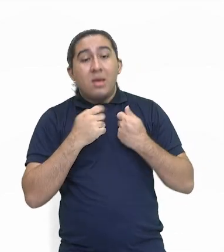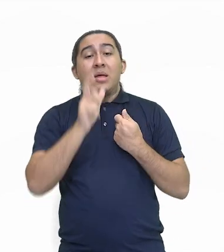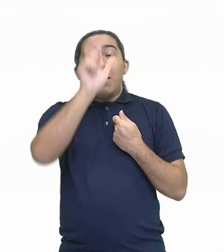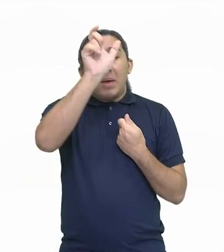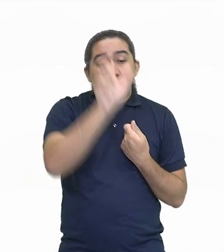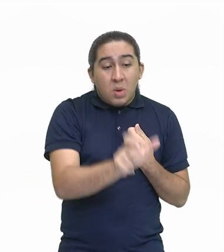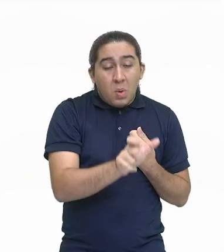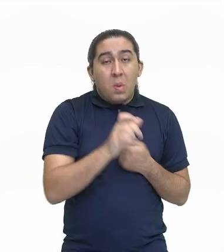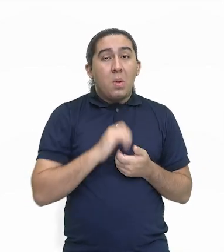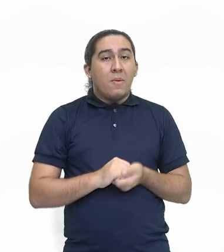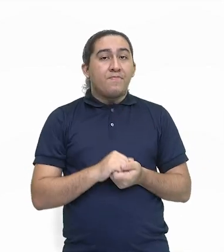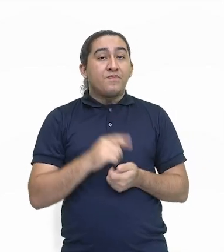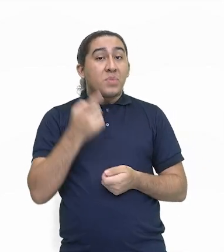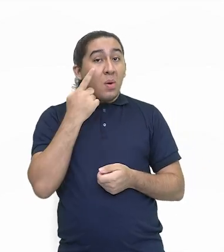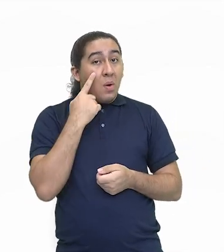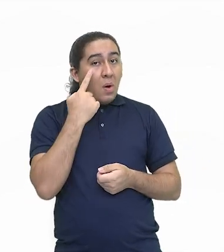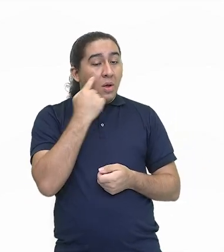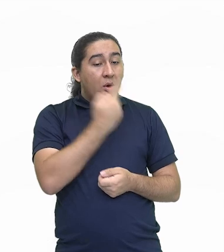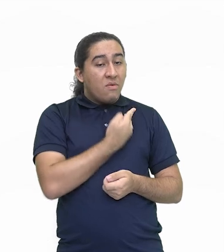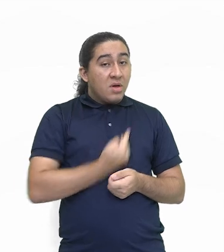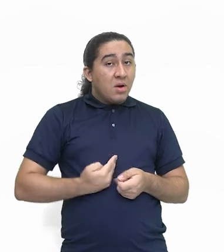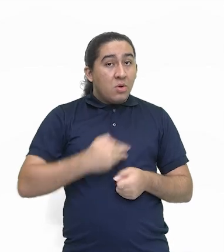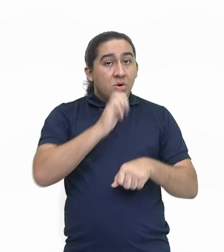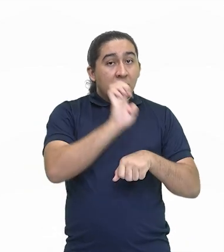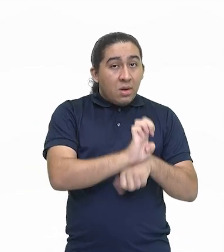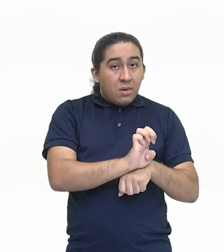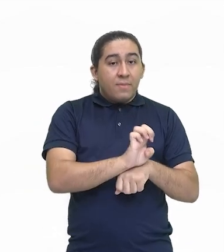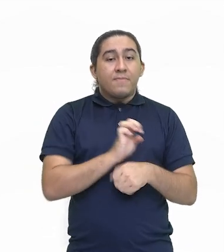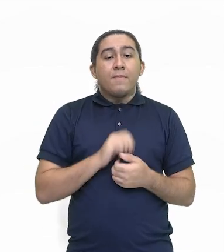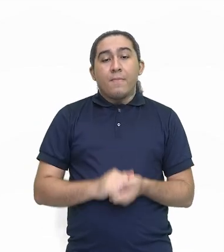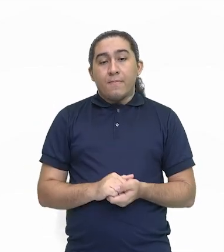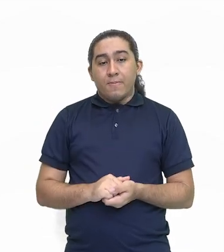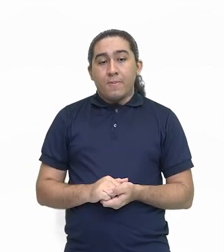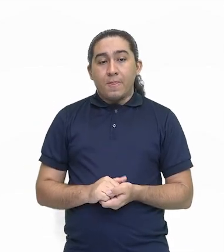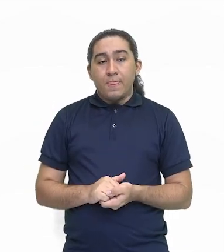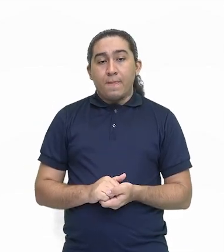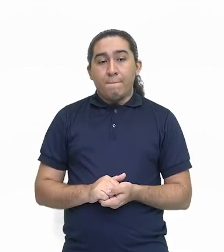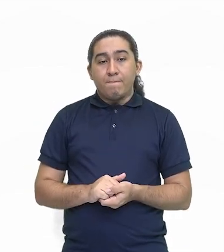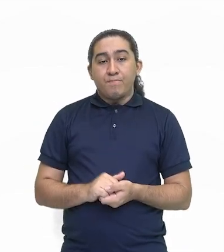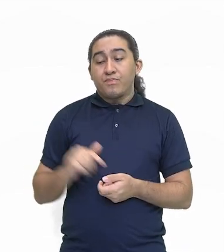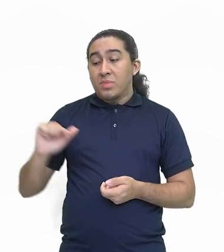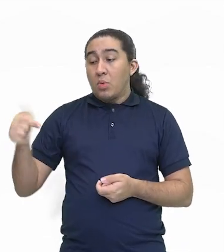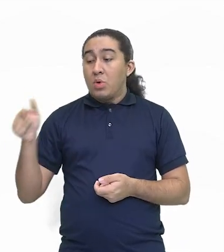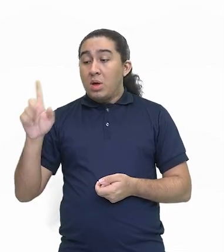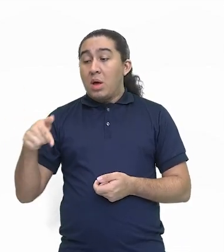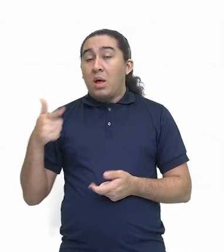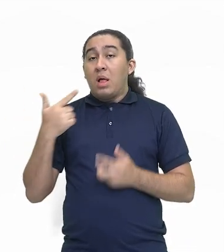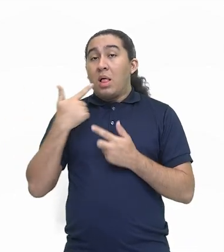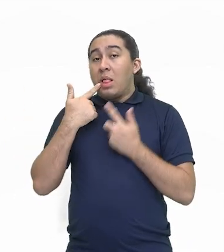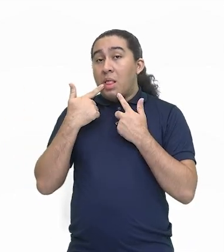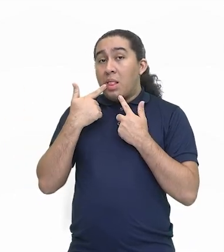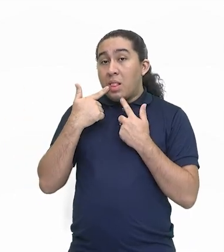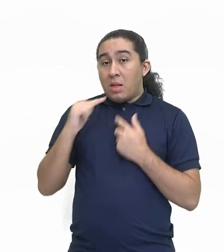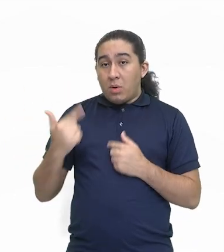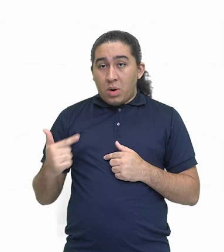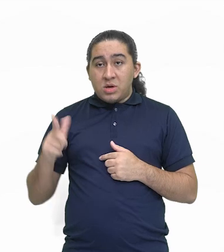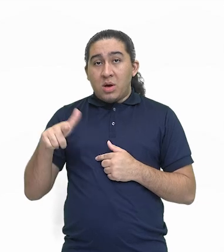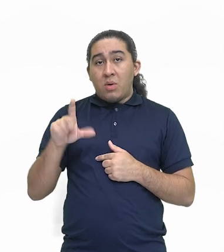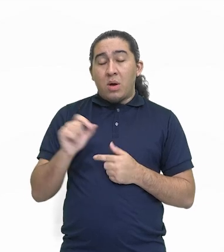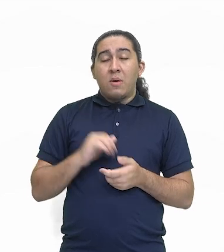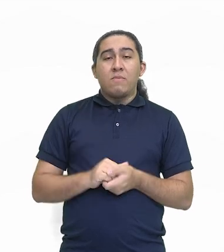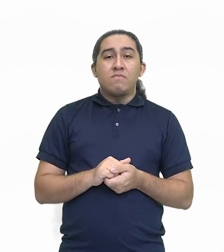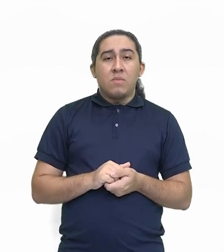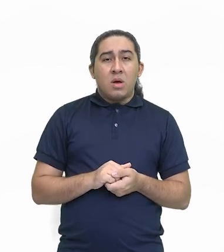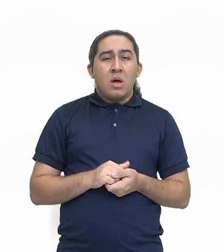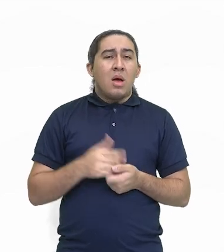mundo, o governador do estado. A cantiga de escárnio, a linguagem é contida menos